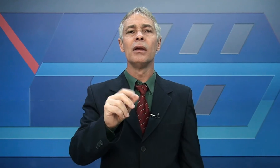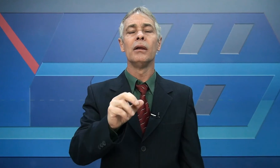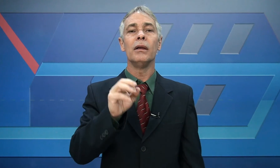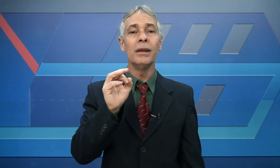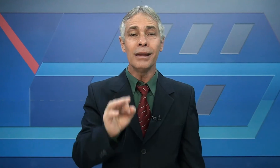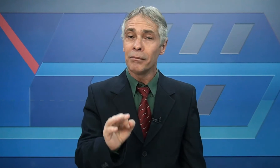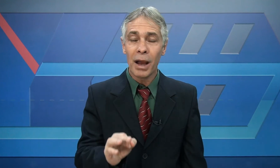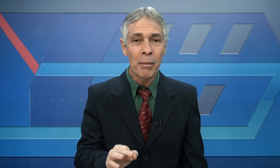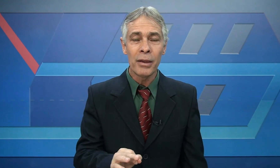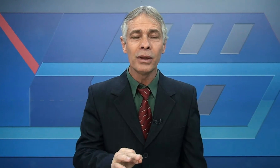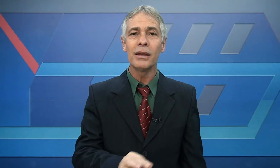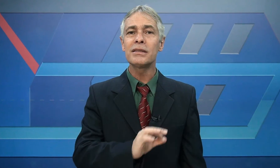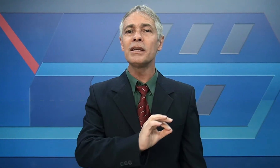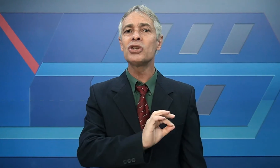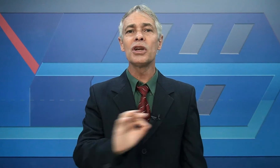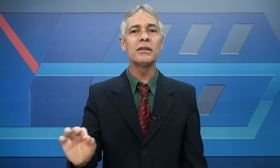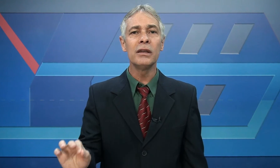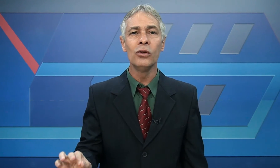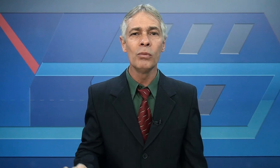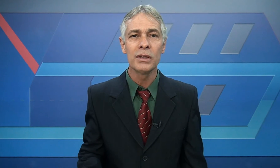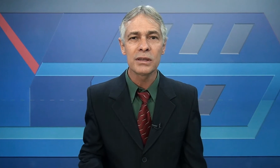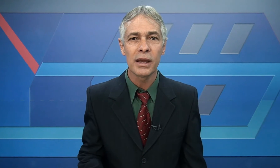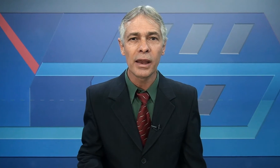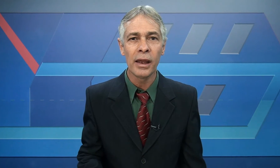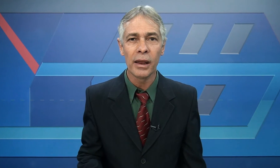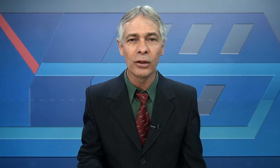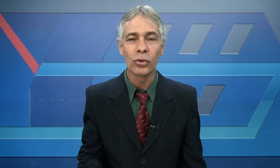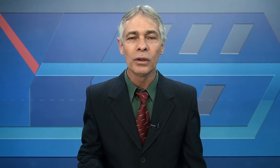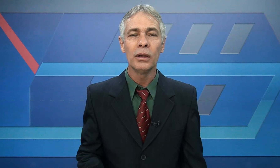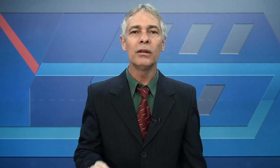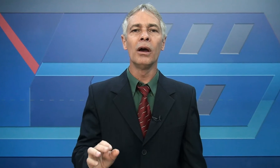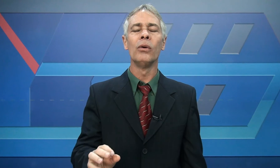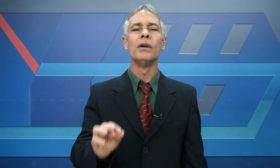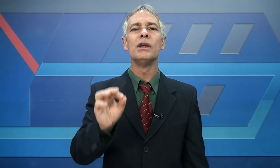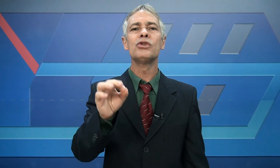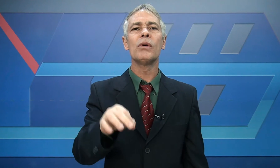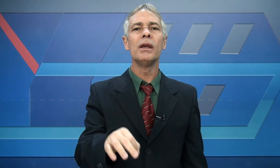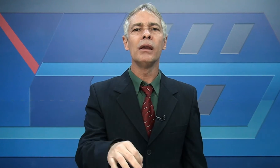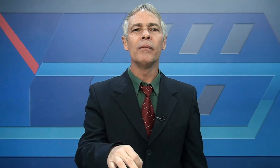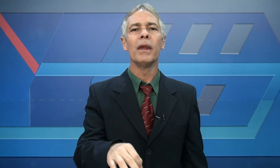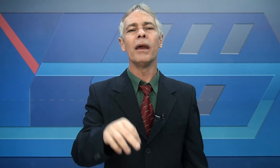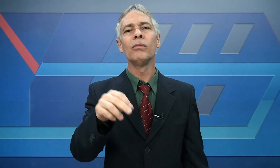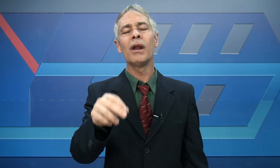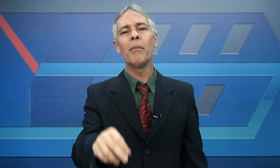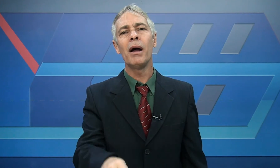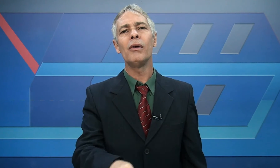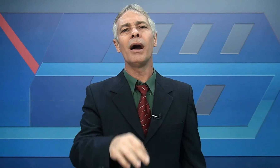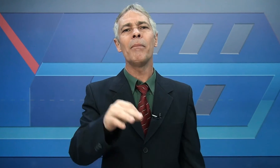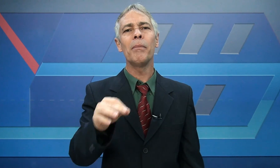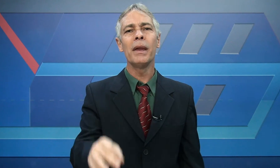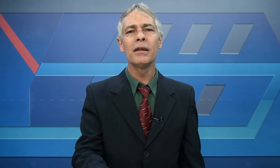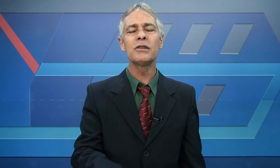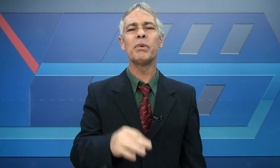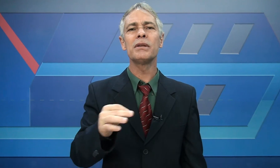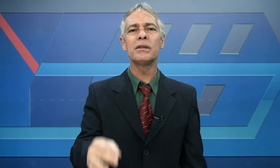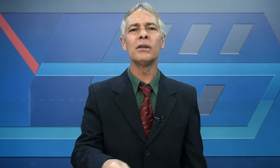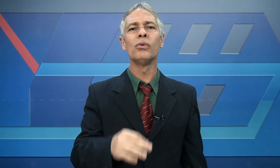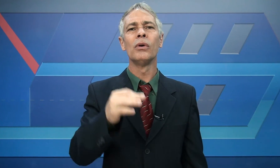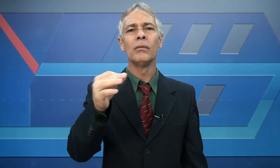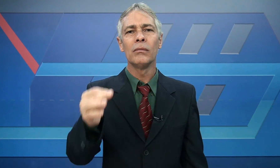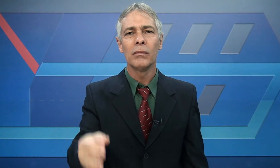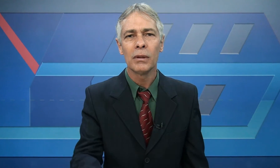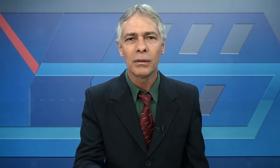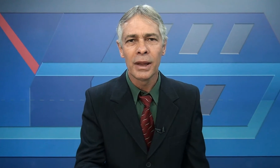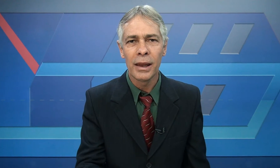pelo menos sete, e a maioria sem chance nenhuma de ser eleito. Então, isso aí é um trabalho apenas